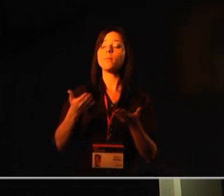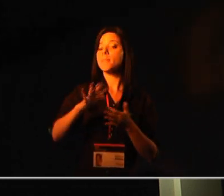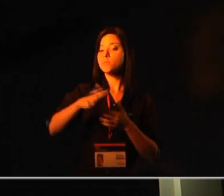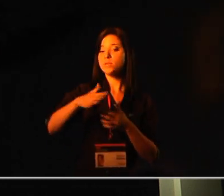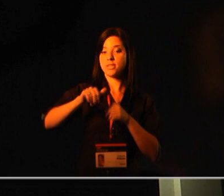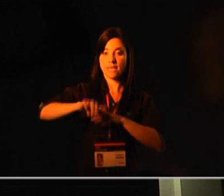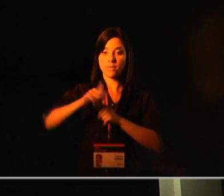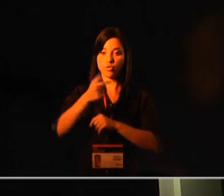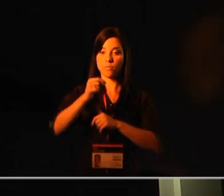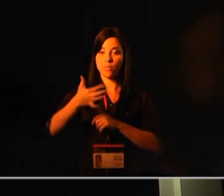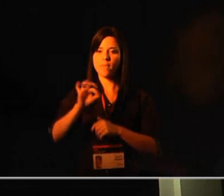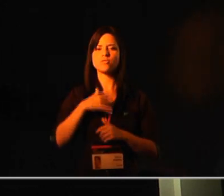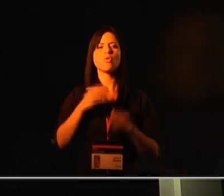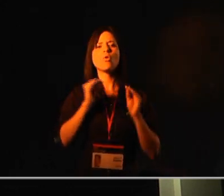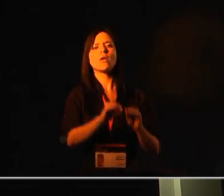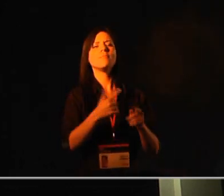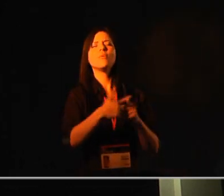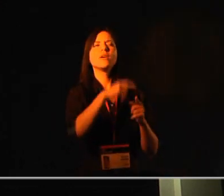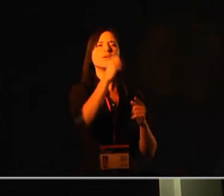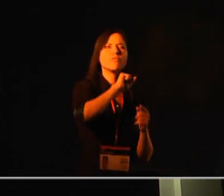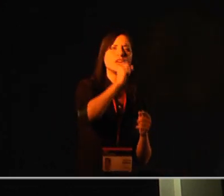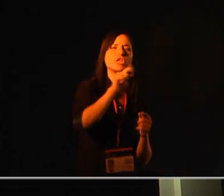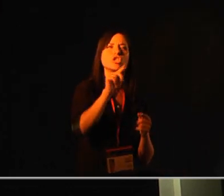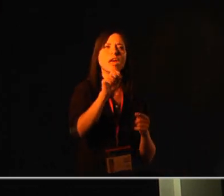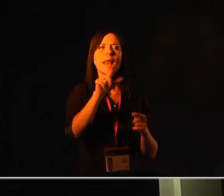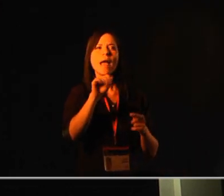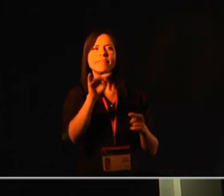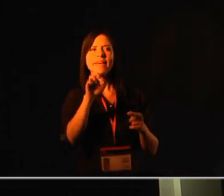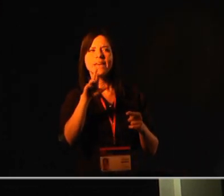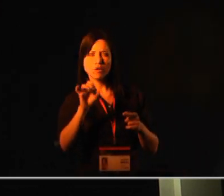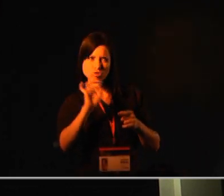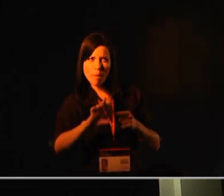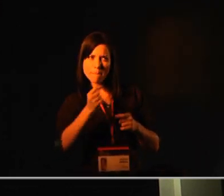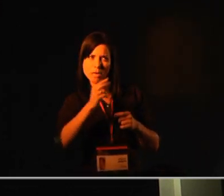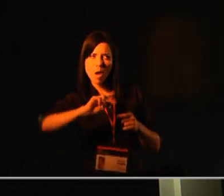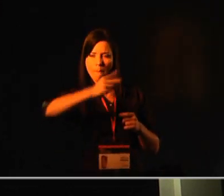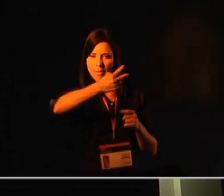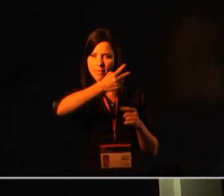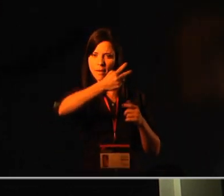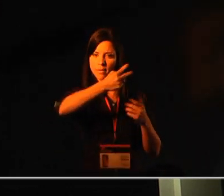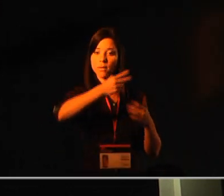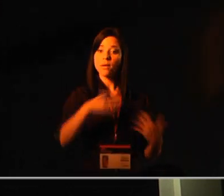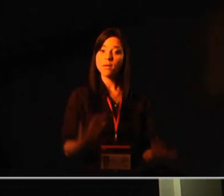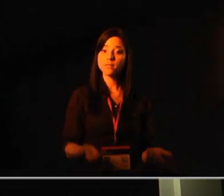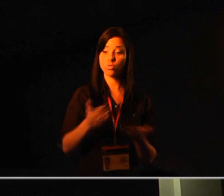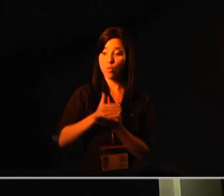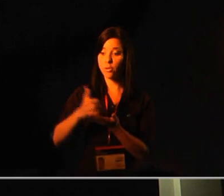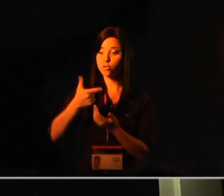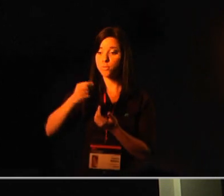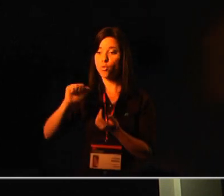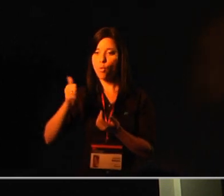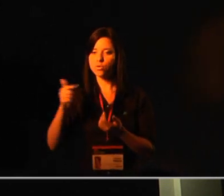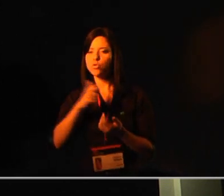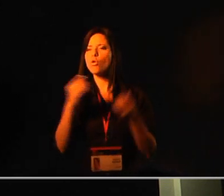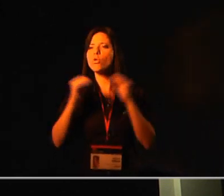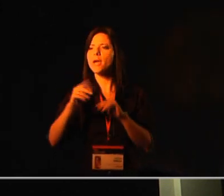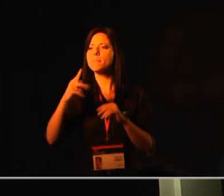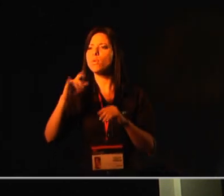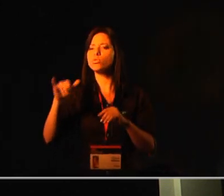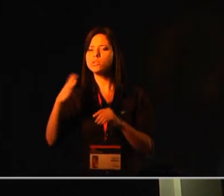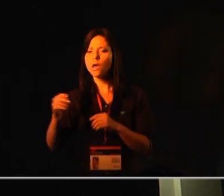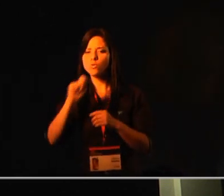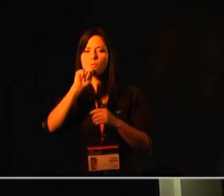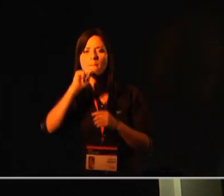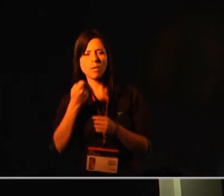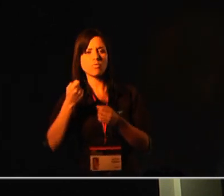setembro de 2010, eu coloquei, por que esse veterinário agora chama gelateria? Só para aumentar o preço? Aí, quando foi começo de 2011, eu coloquei crutões é pão duro